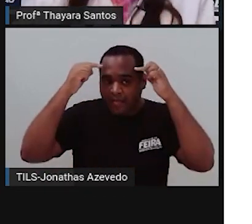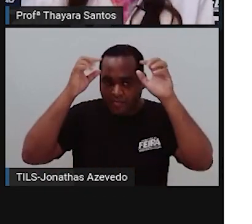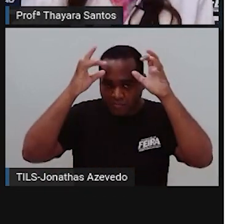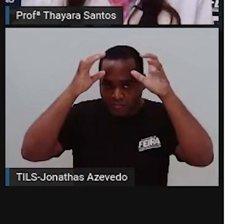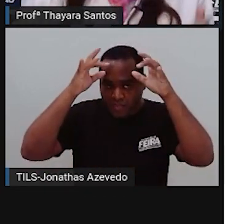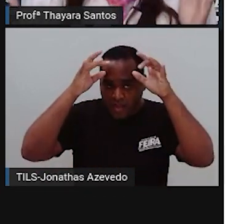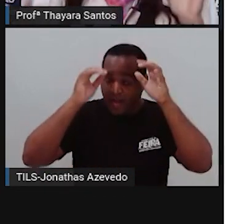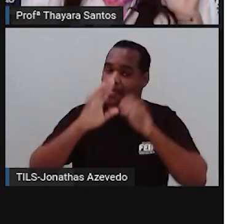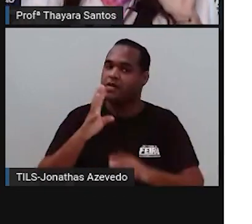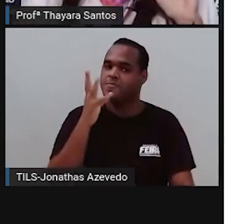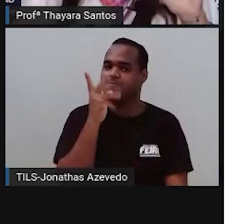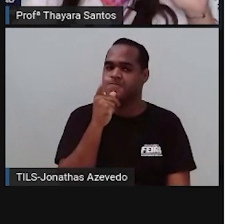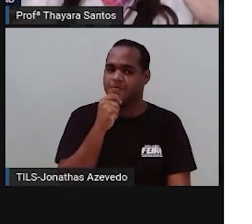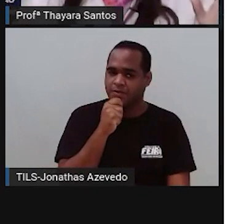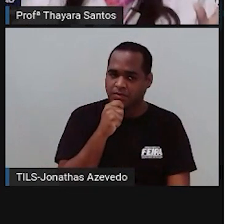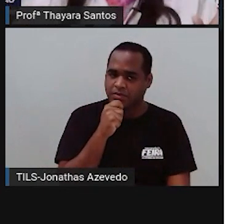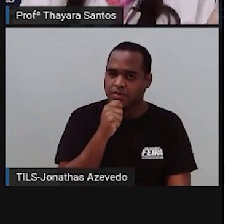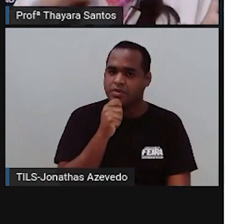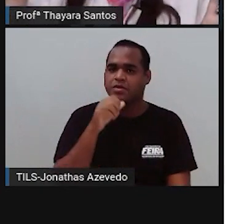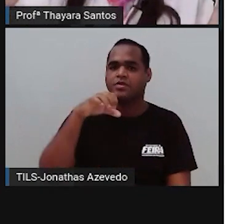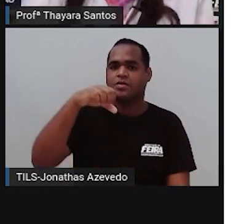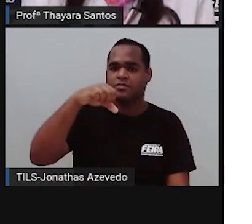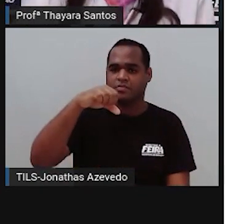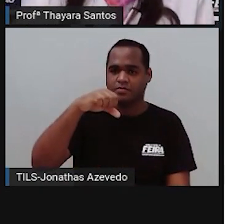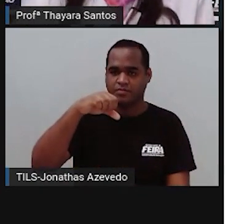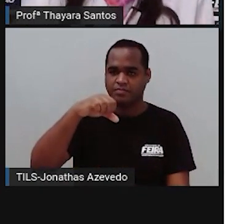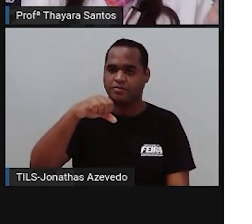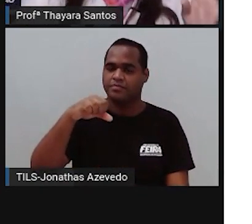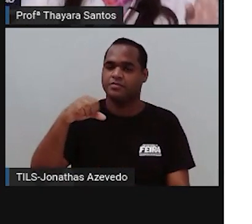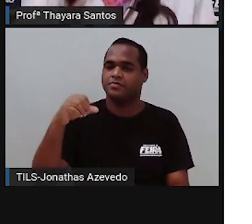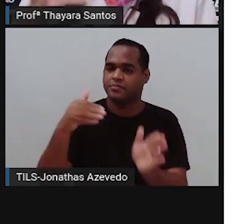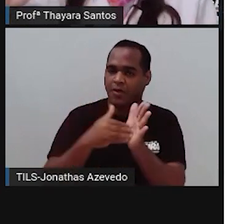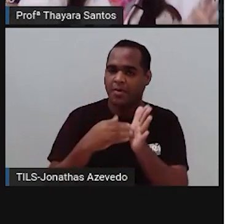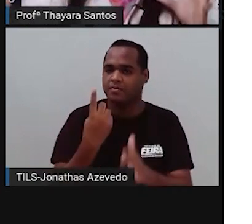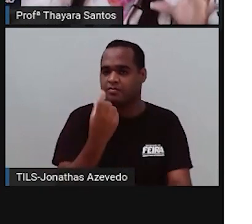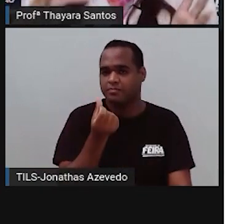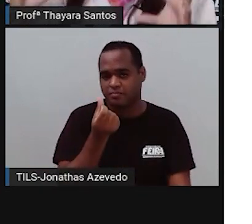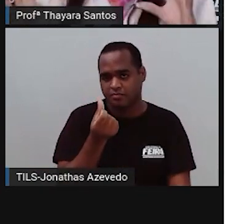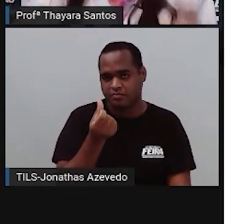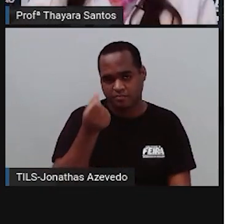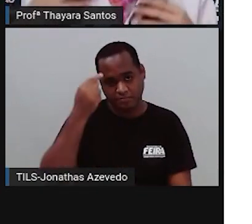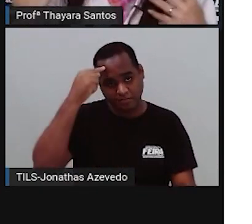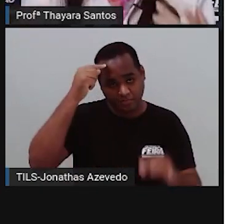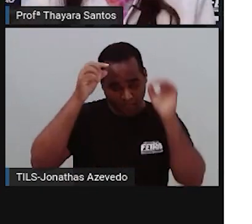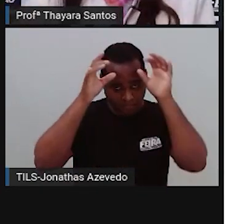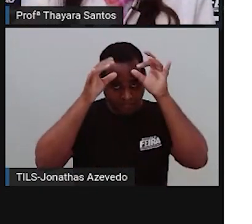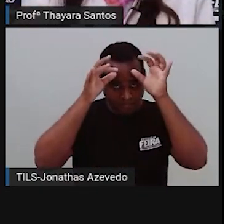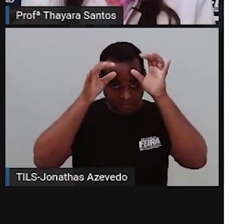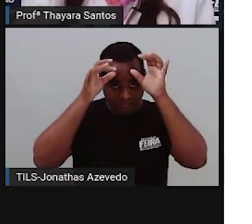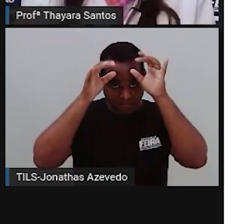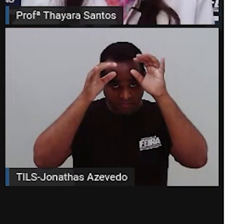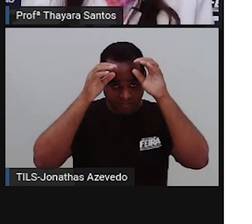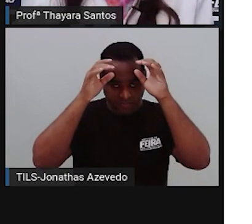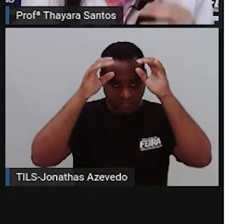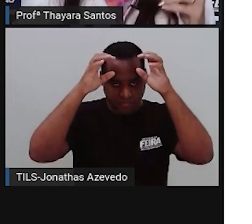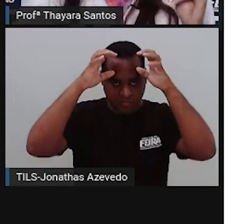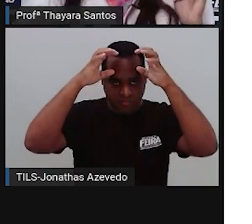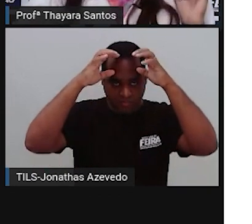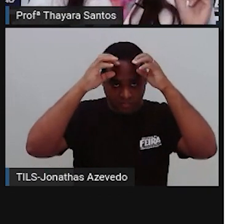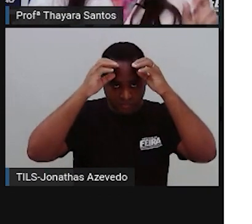mais demorado. Então, ele dura entre a 9ª semana até a semana 16. Esse cérebro vai sendo